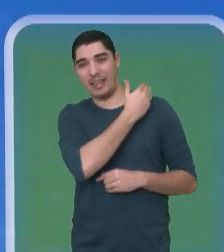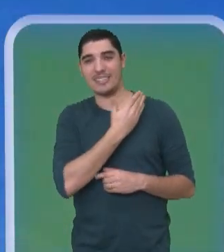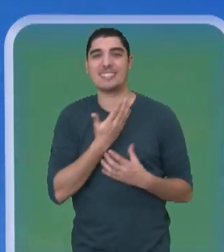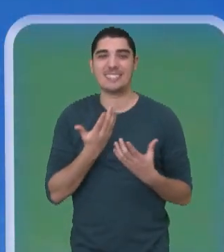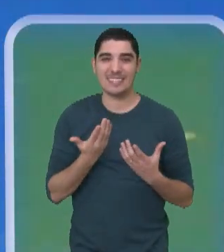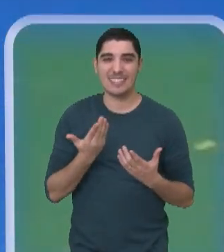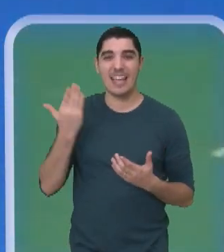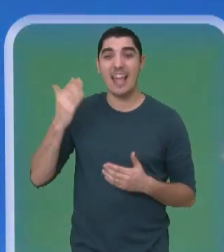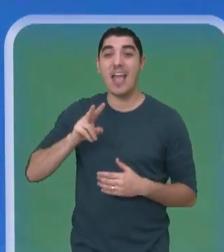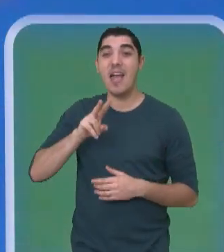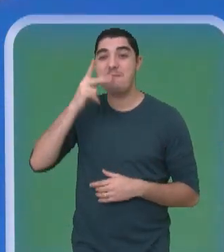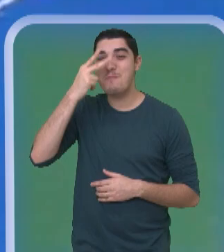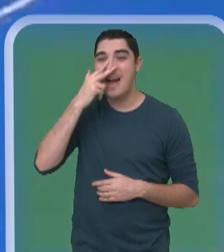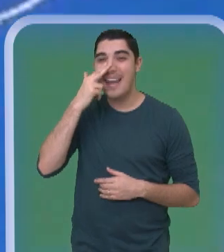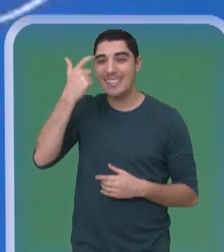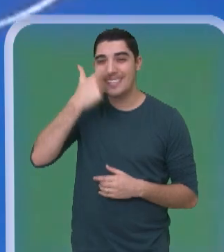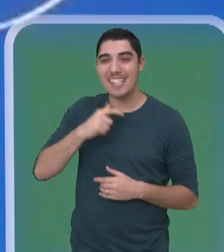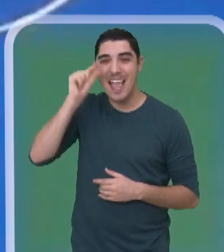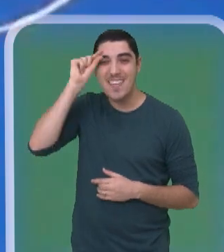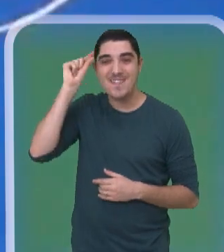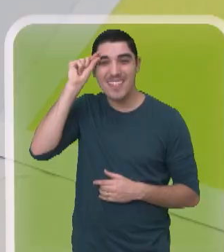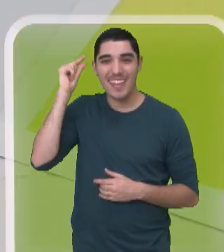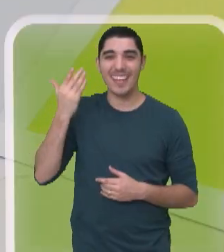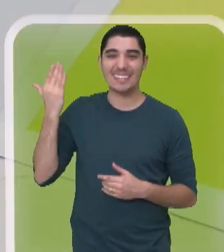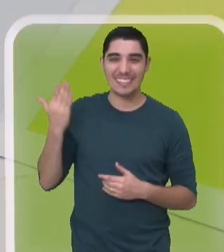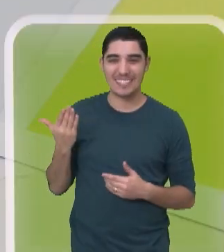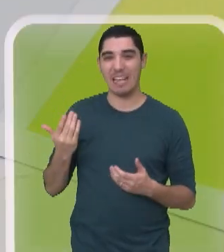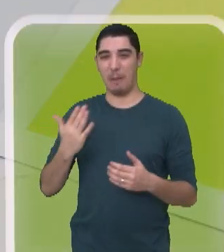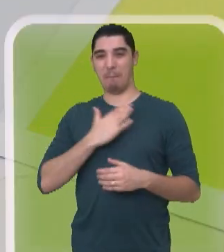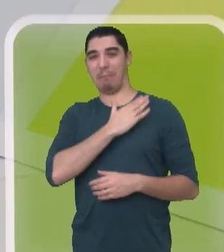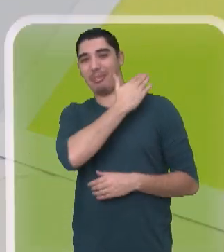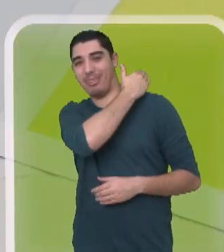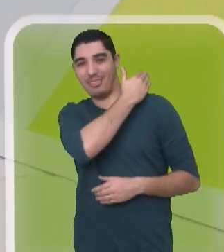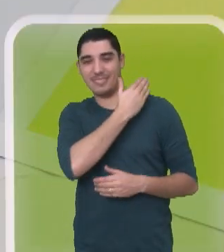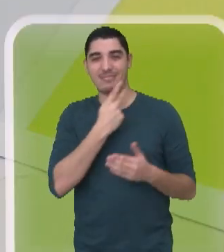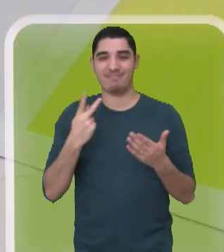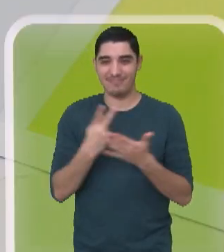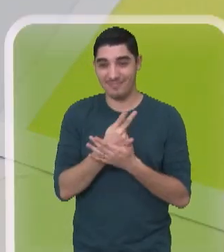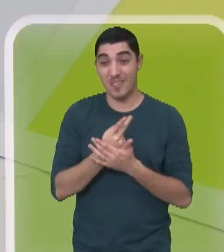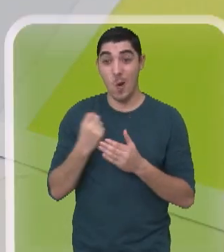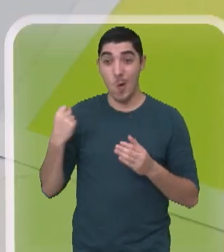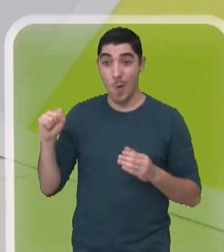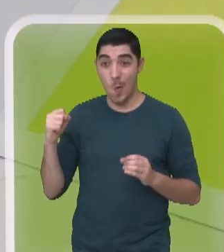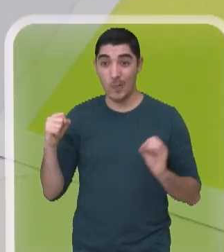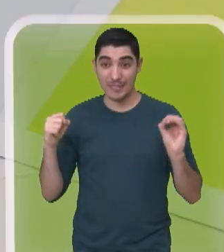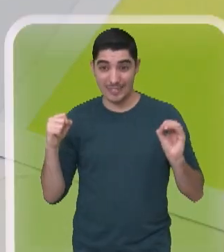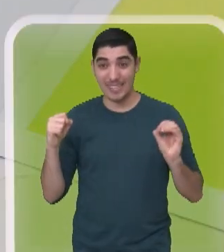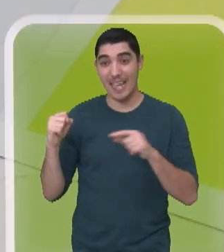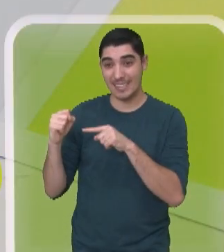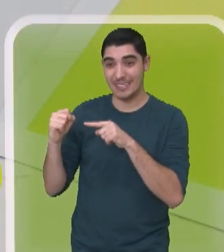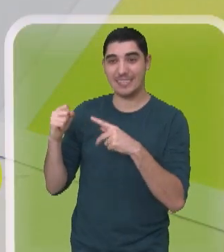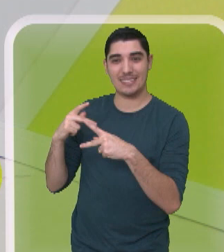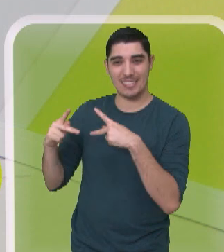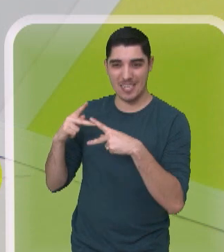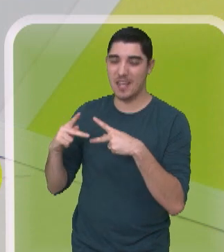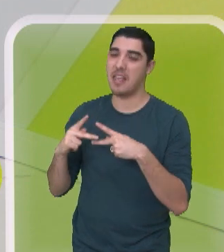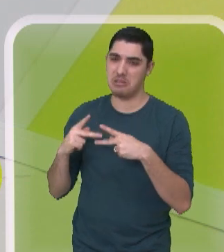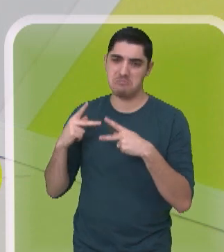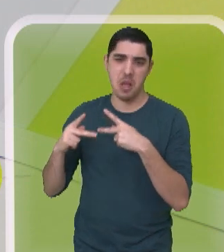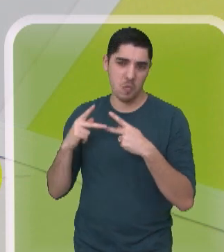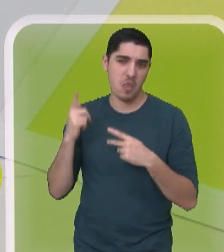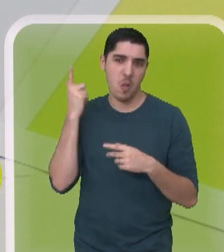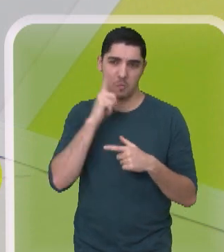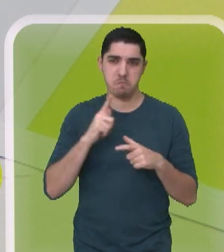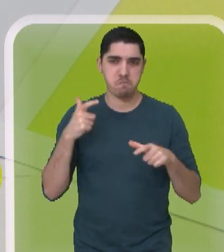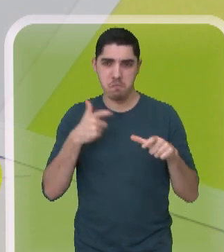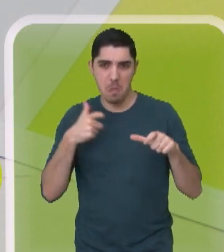Vieira Júnior deles lá, o tamanho do cara, o camisa 11. Foi dominado, deu errado. 8-0 para o São José. Fez aquilo que se esperava, o São José